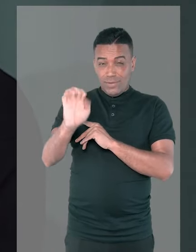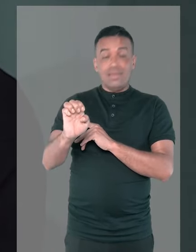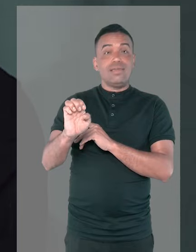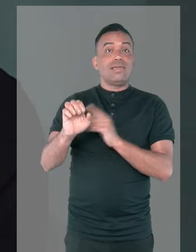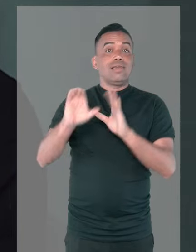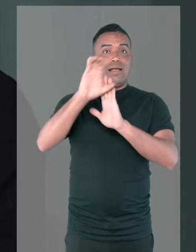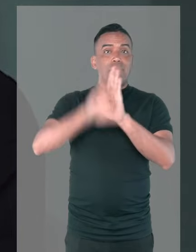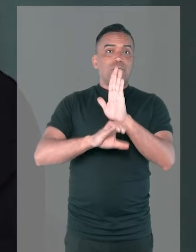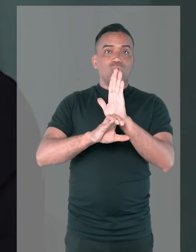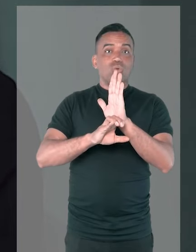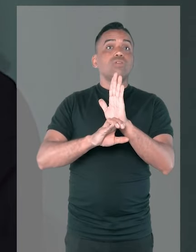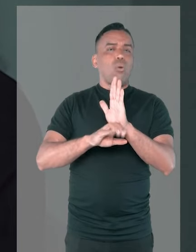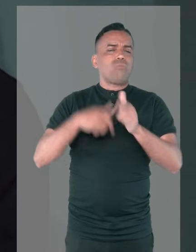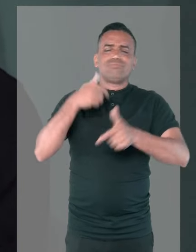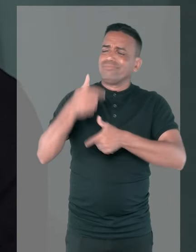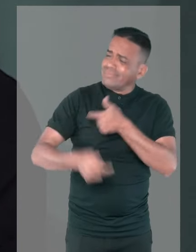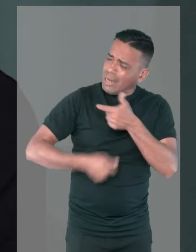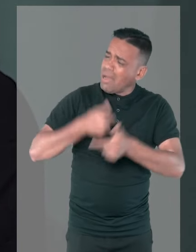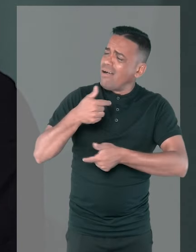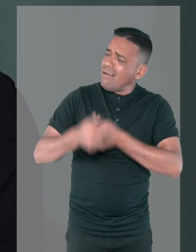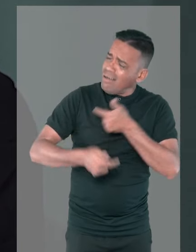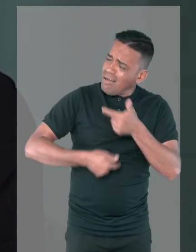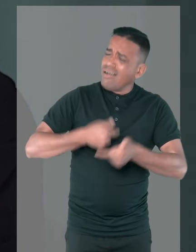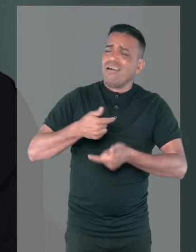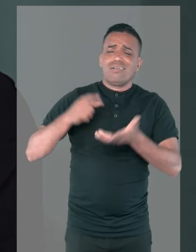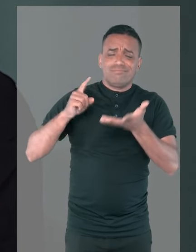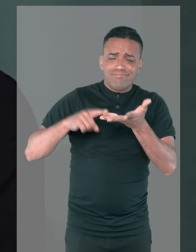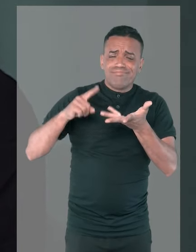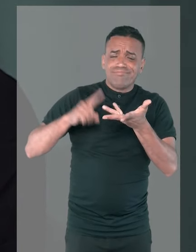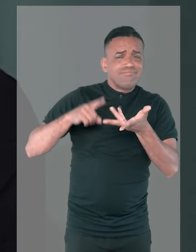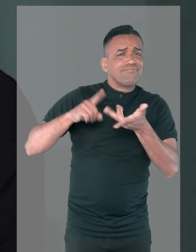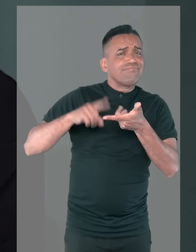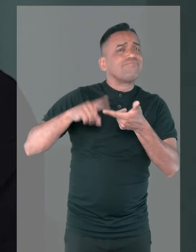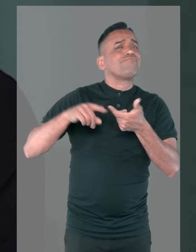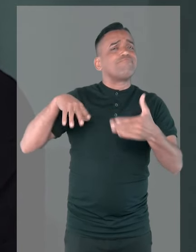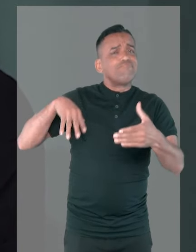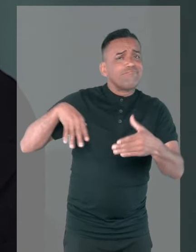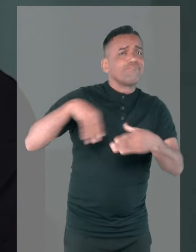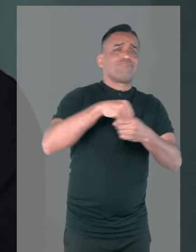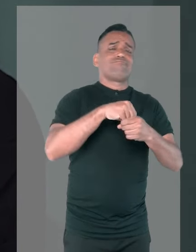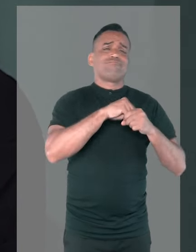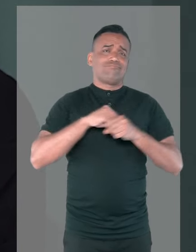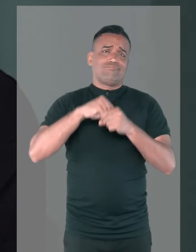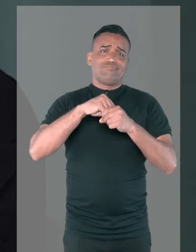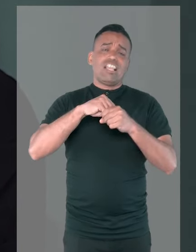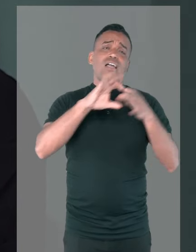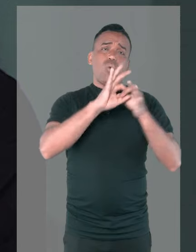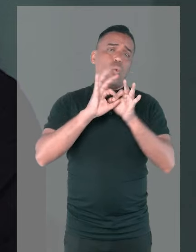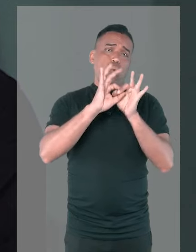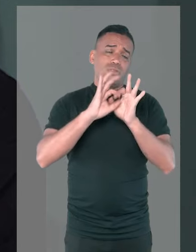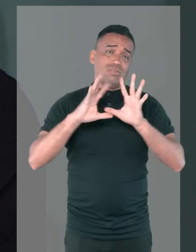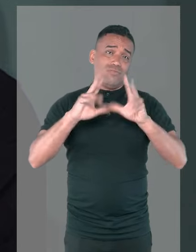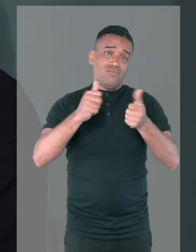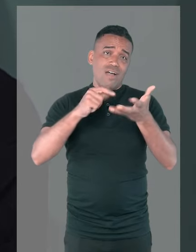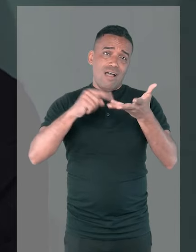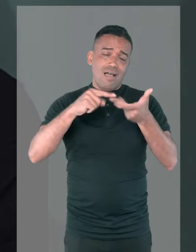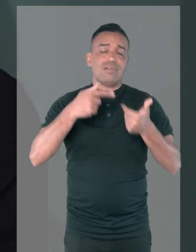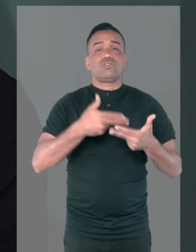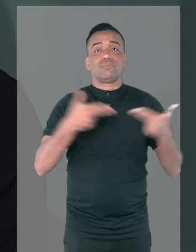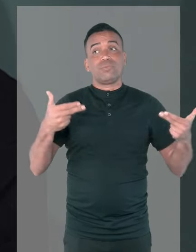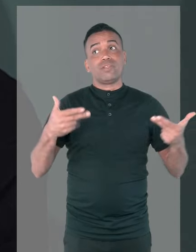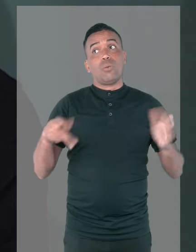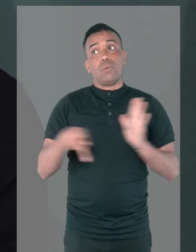é um trabalho complexo que envolve uma série de coisas, né? Agora, ele é determinado certamente pelo meu